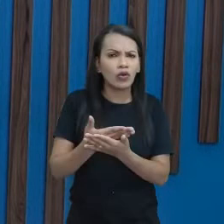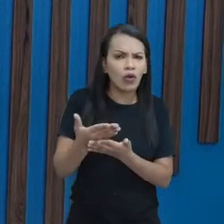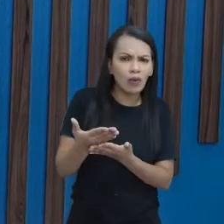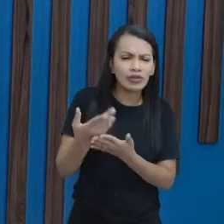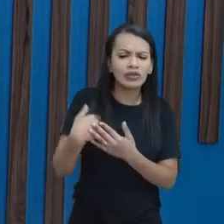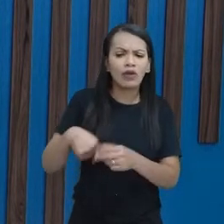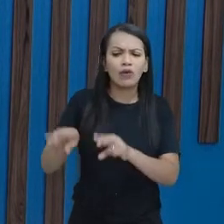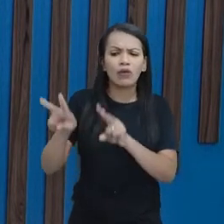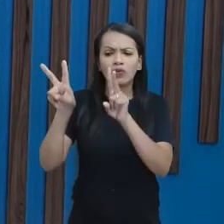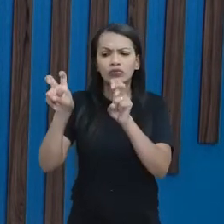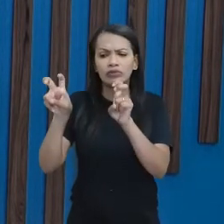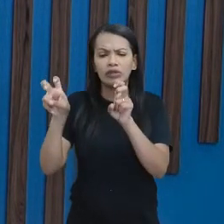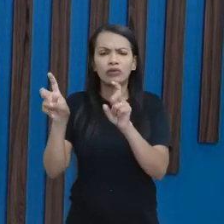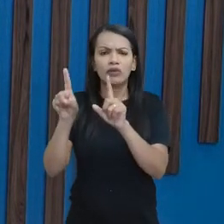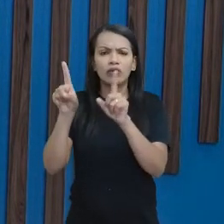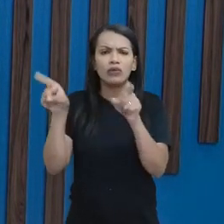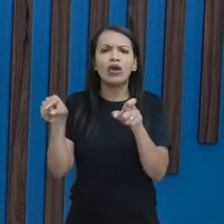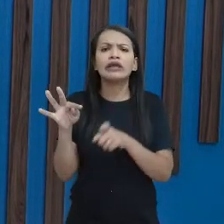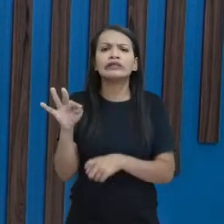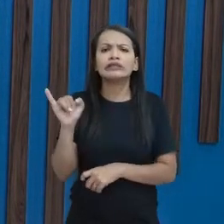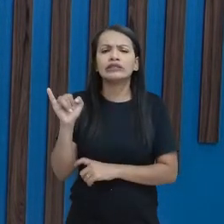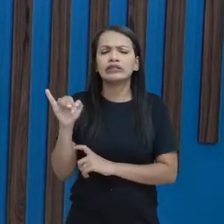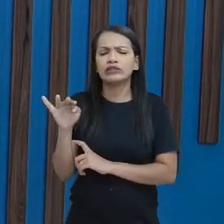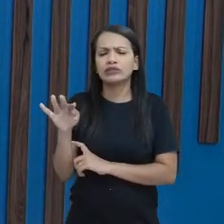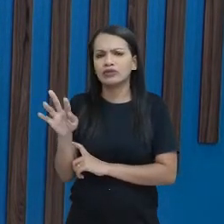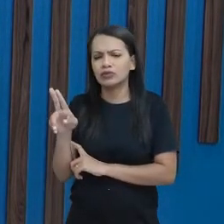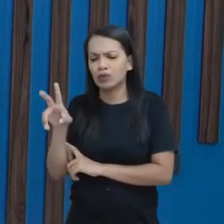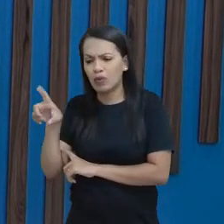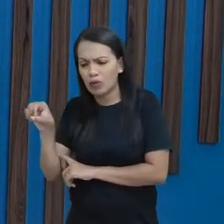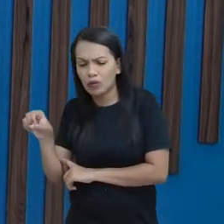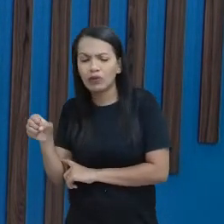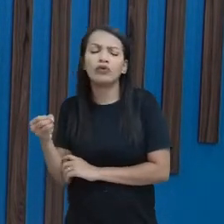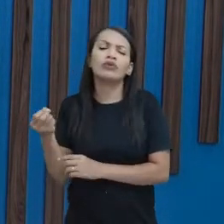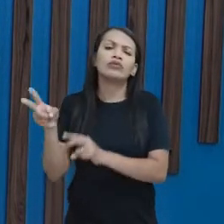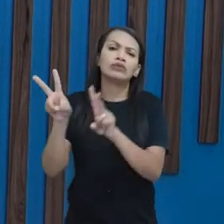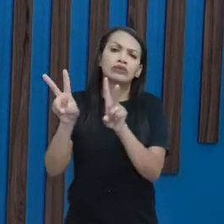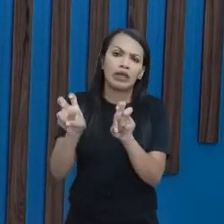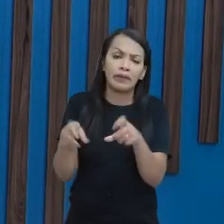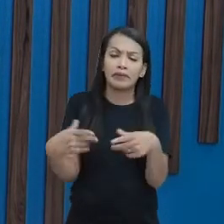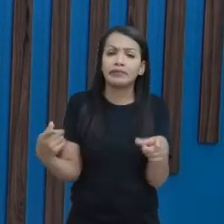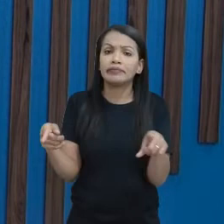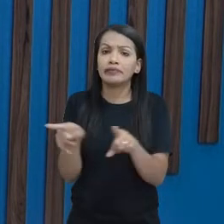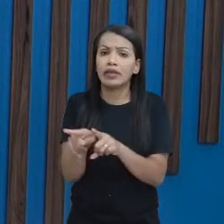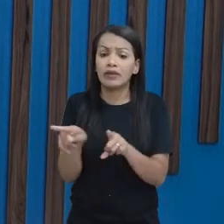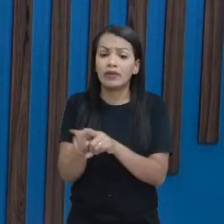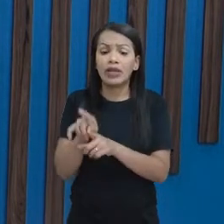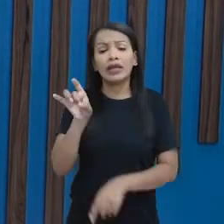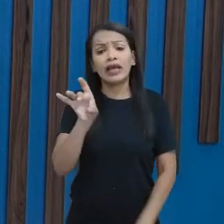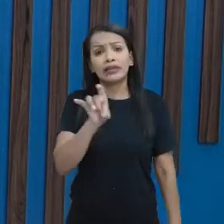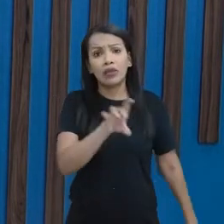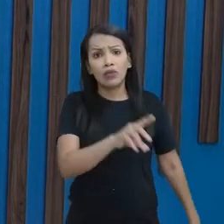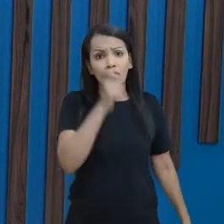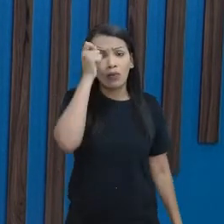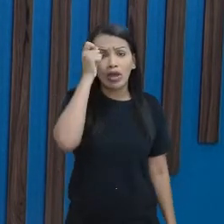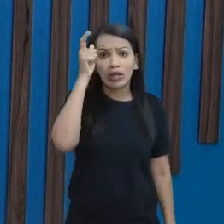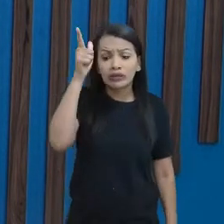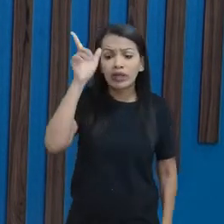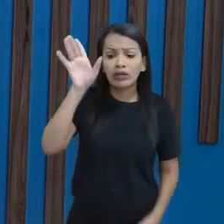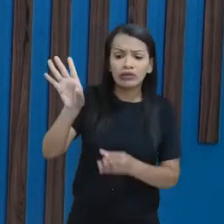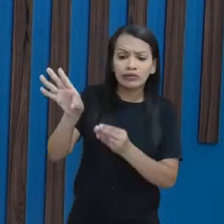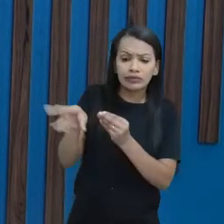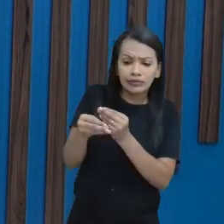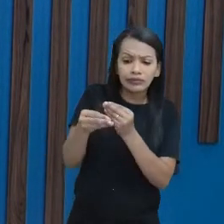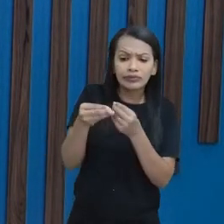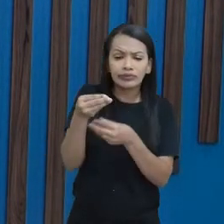pelo título, talvez, será um tema, e cada um vai trazer ideias para compor